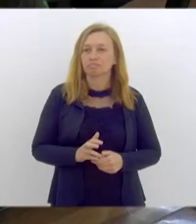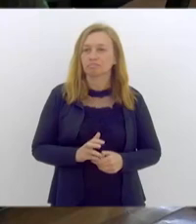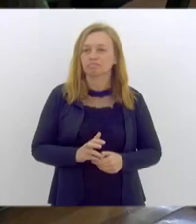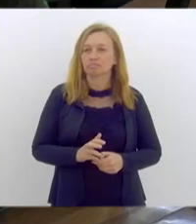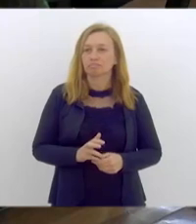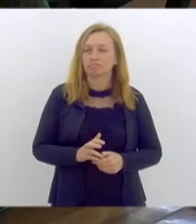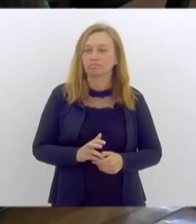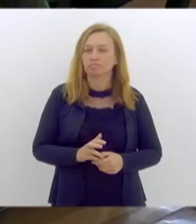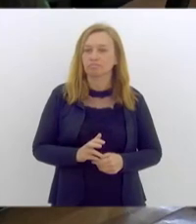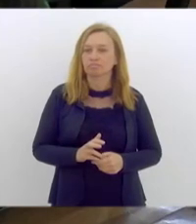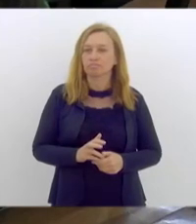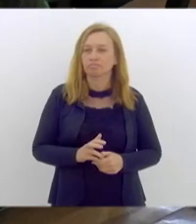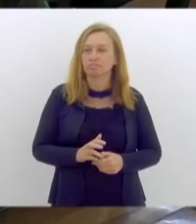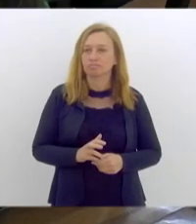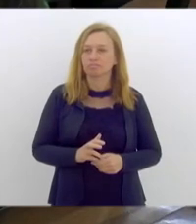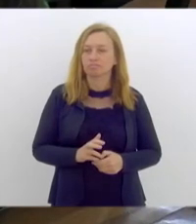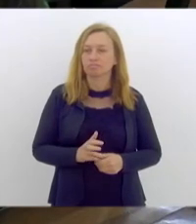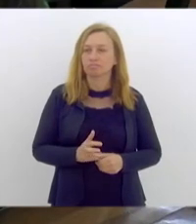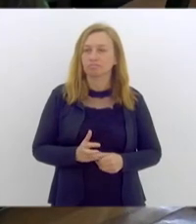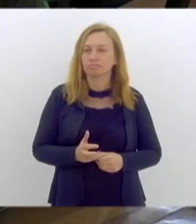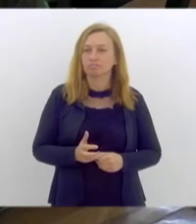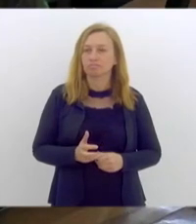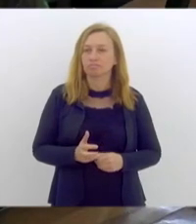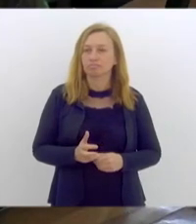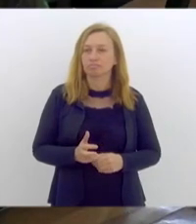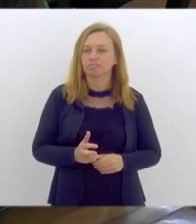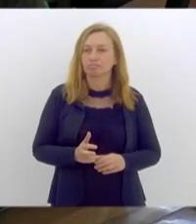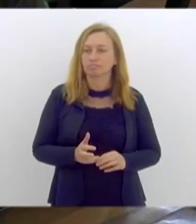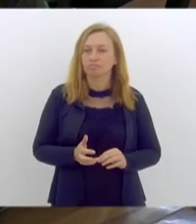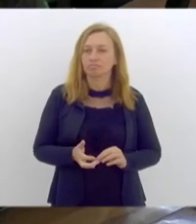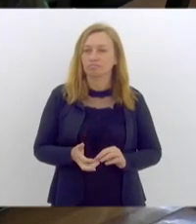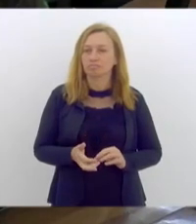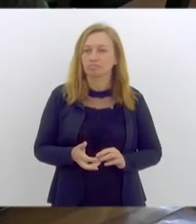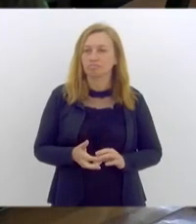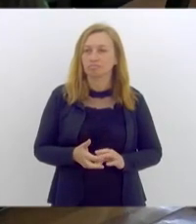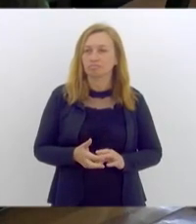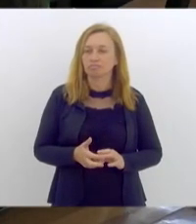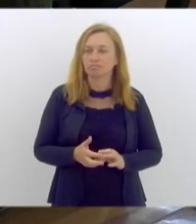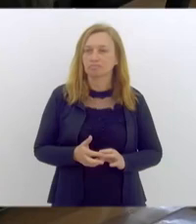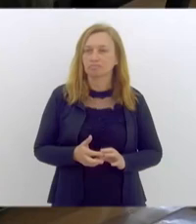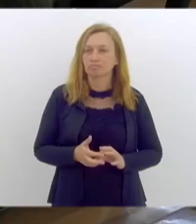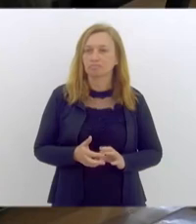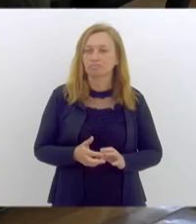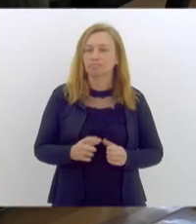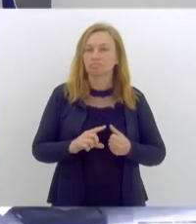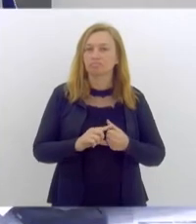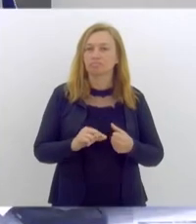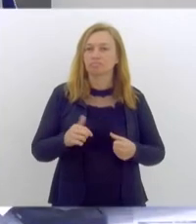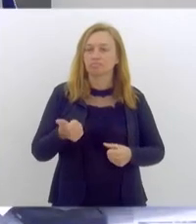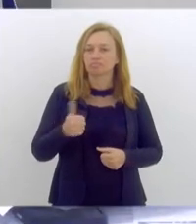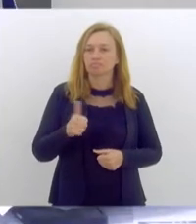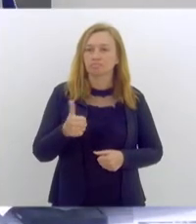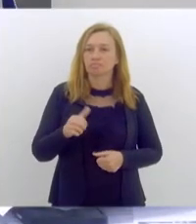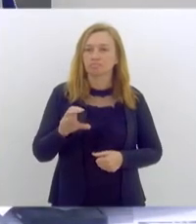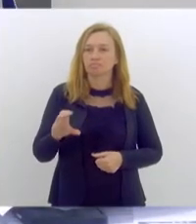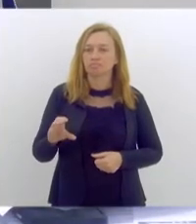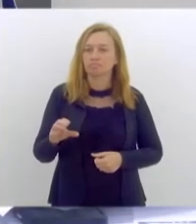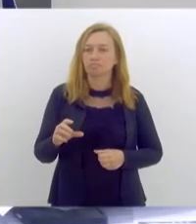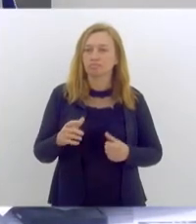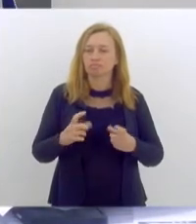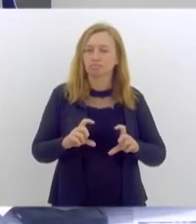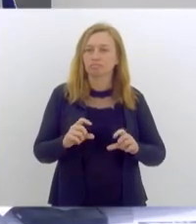aí também a questão daquela coisa do princípio da da cabala artigo 11 C parágrafo